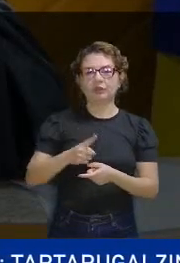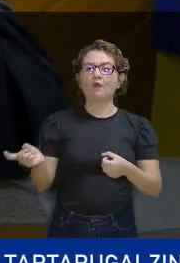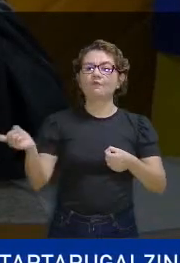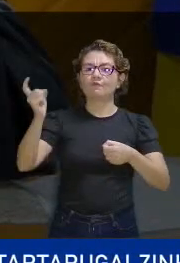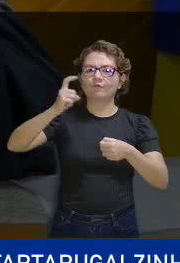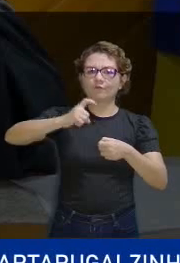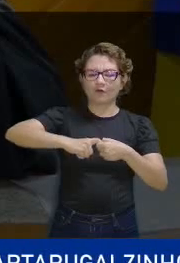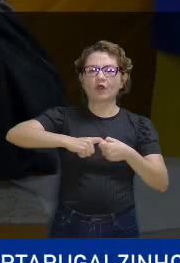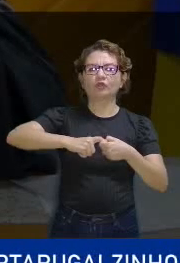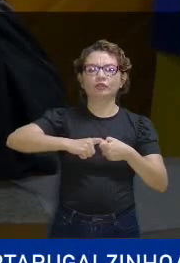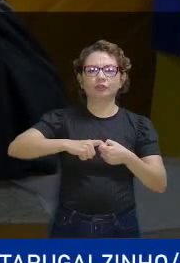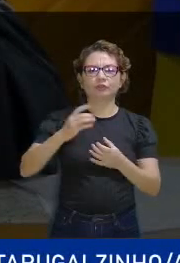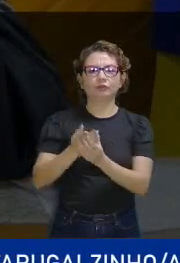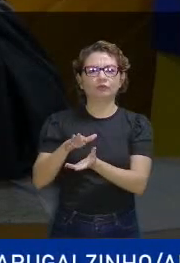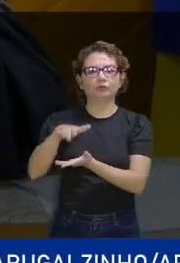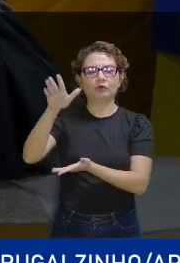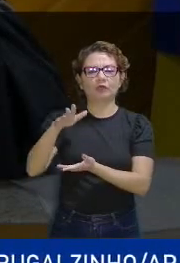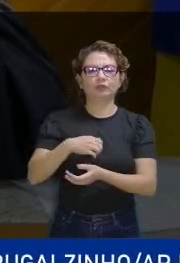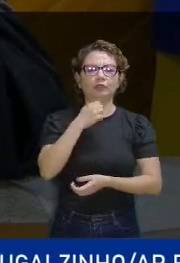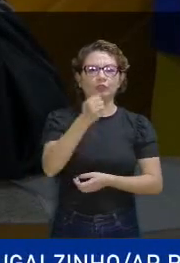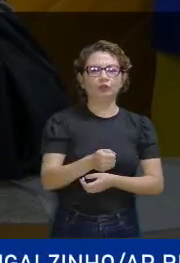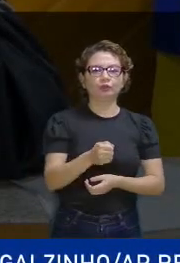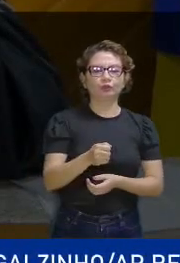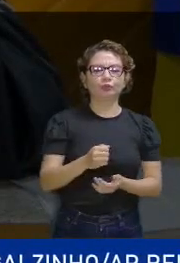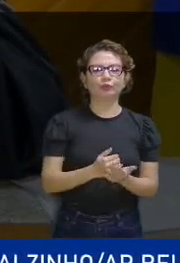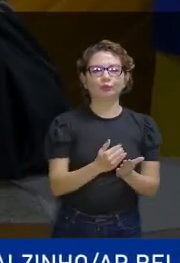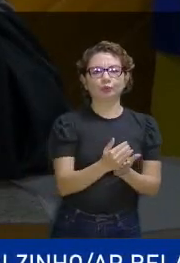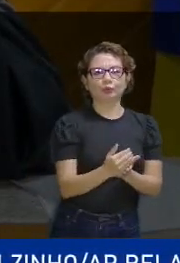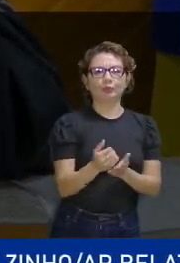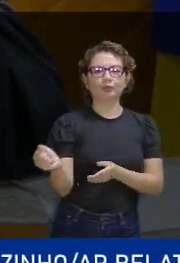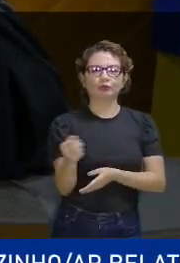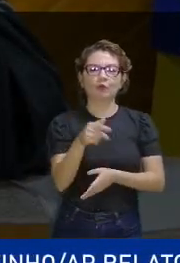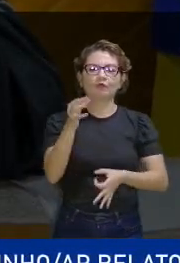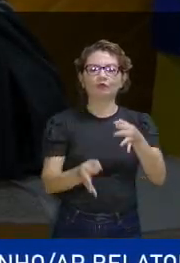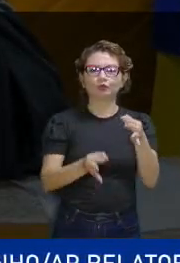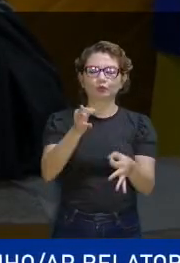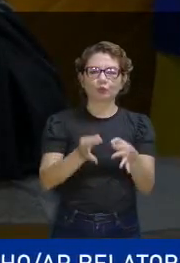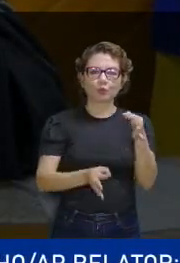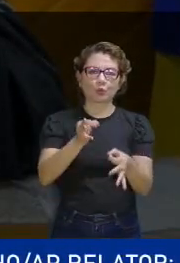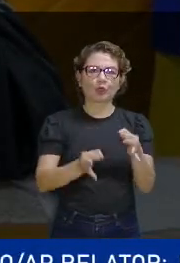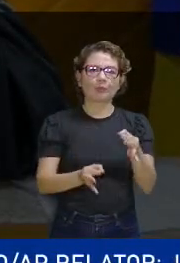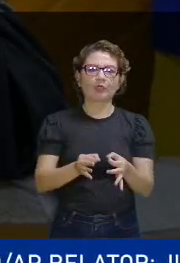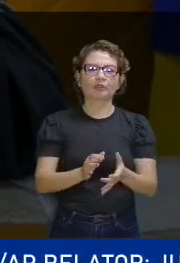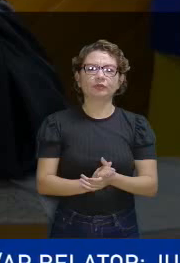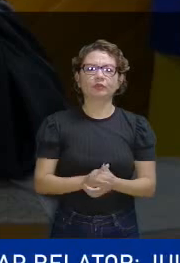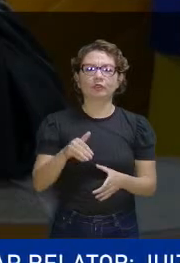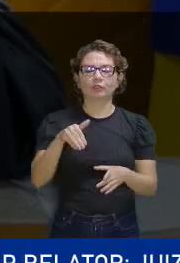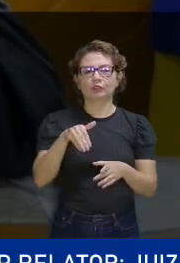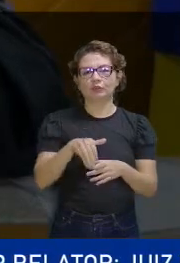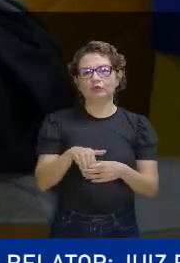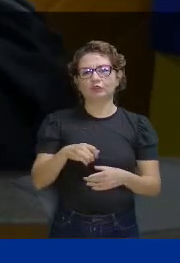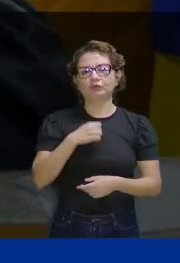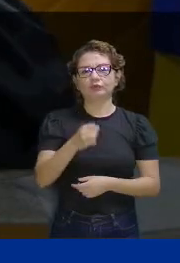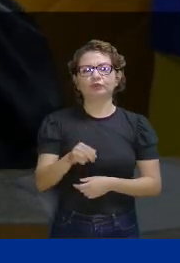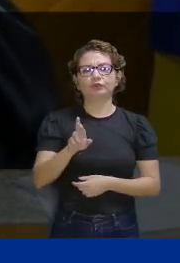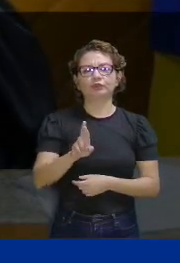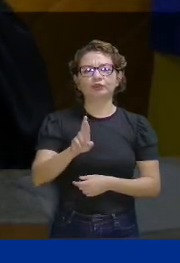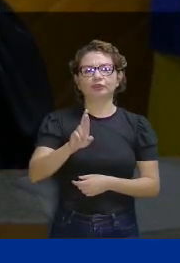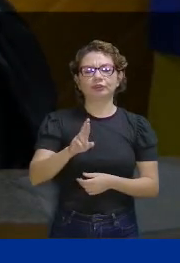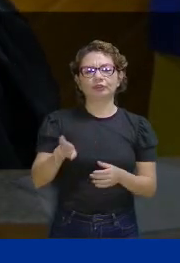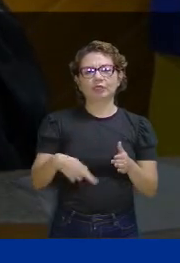dos autos ao juízo de origem para proferir novo julgamento, nos termos do voto do juiz relator.